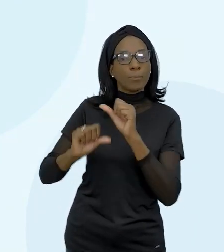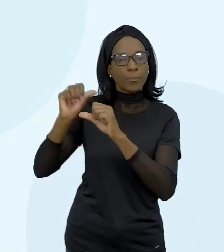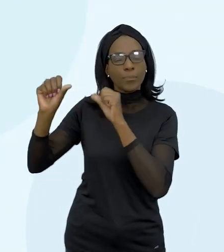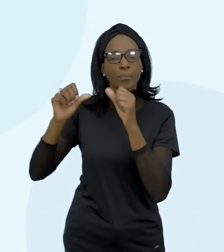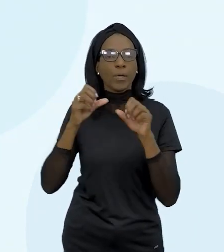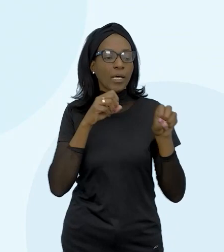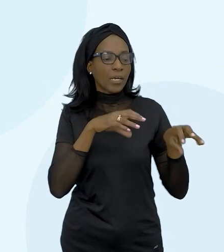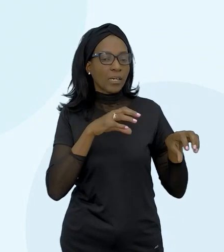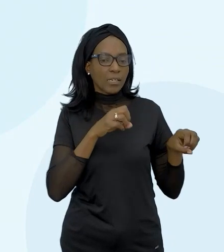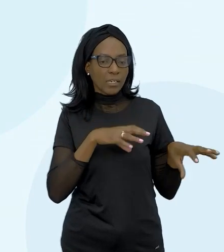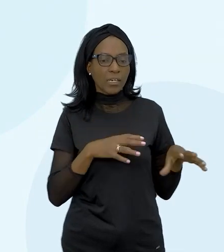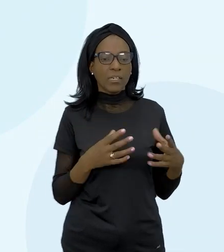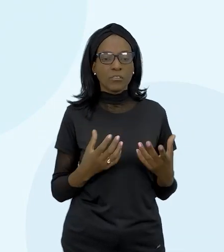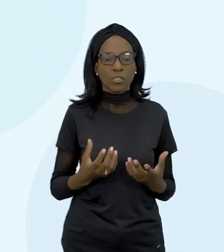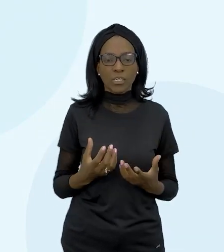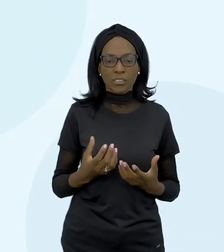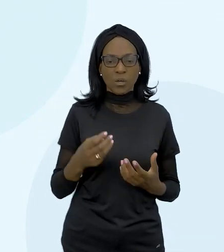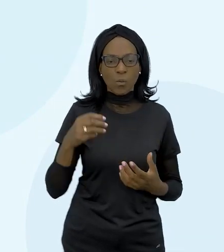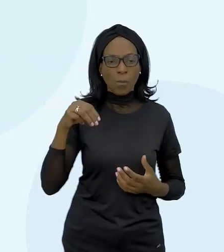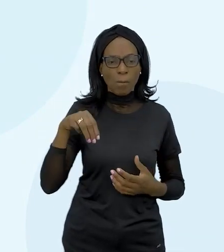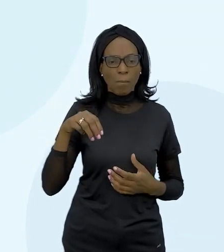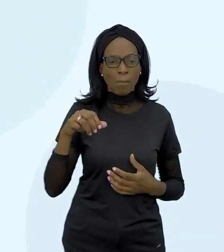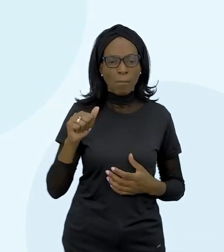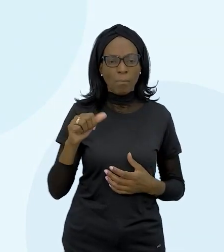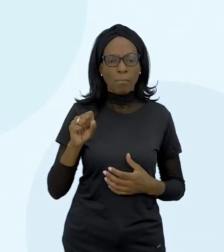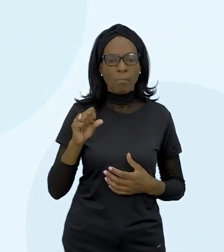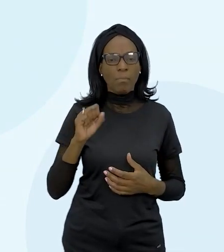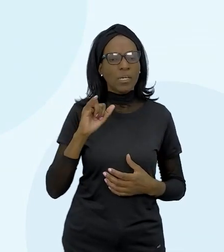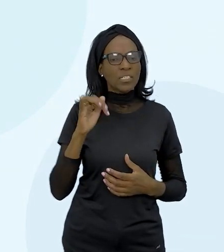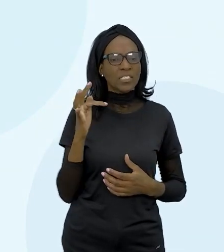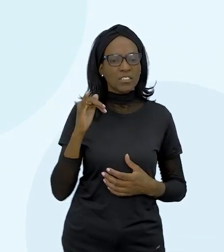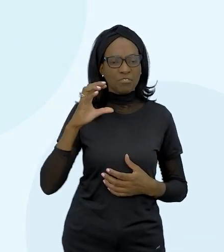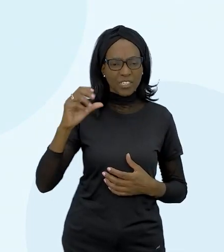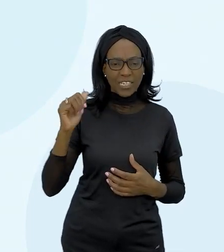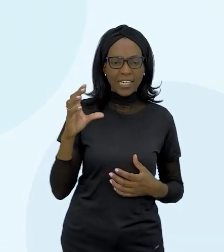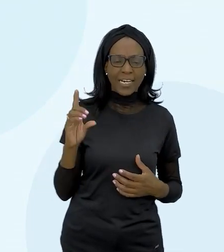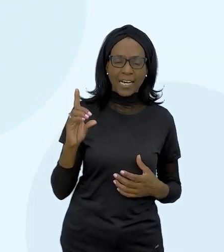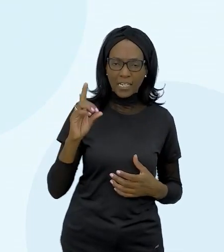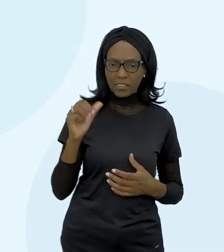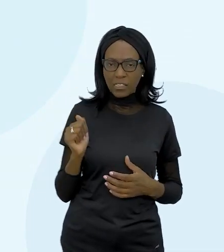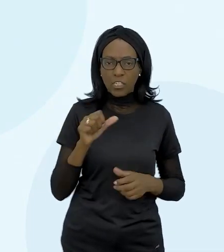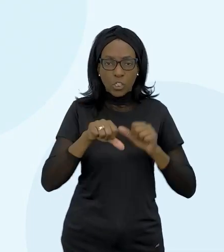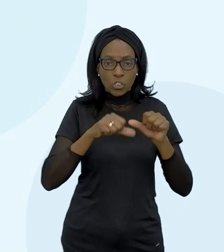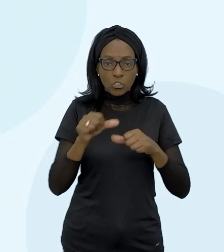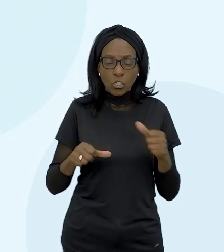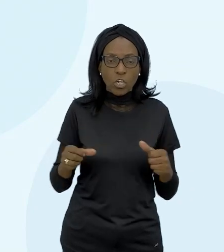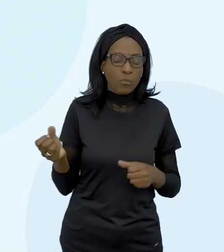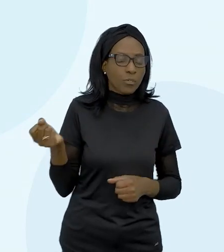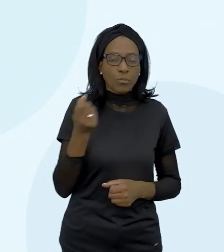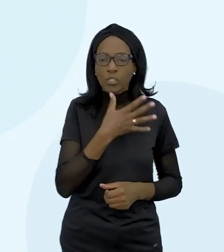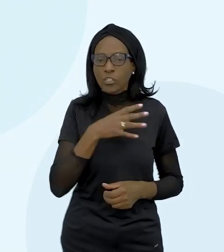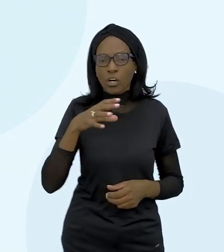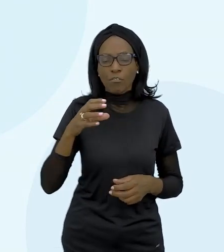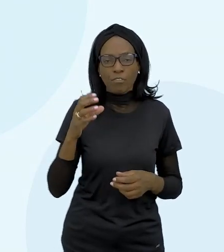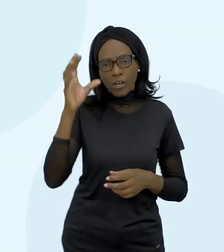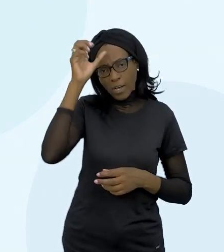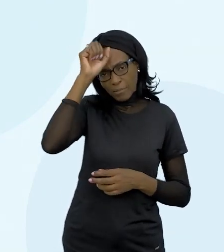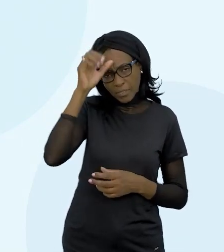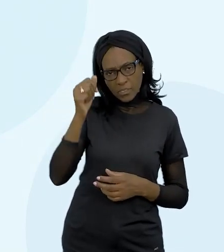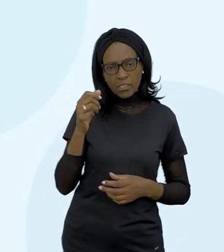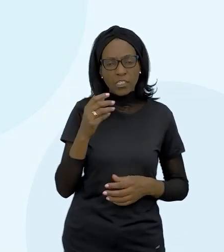massificada em uma que permite o estudante aprender no seu ritmo, que nós já comentamos, e de acordo com os